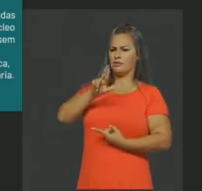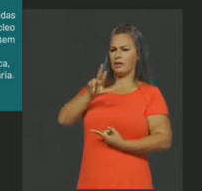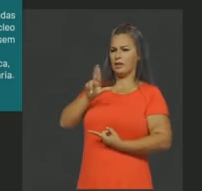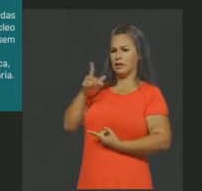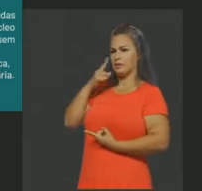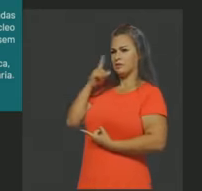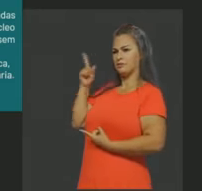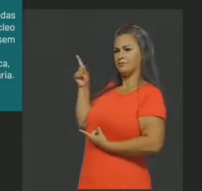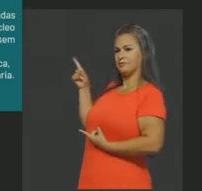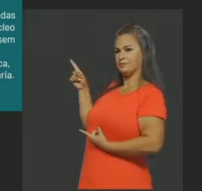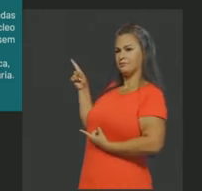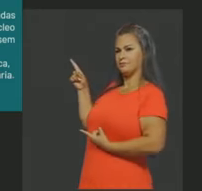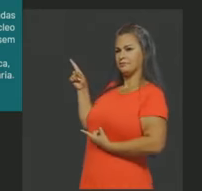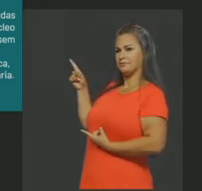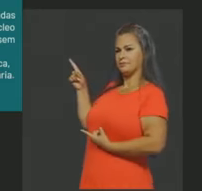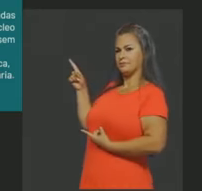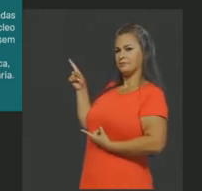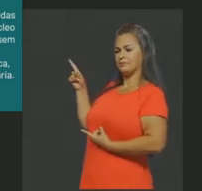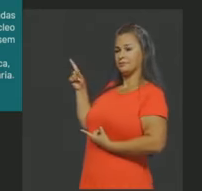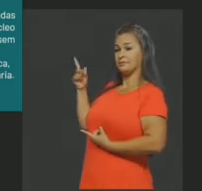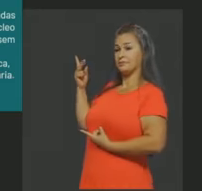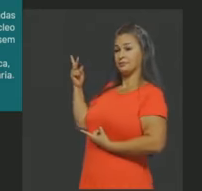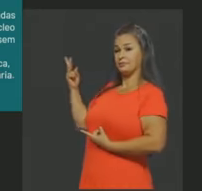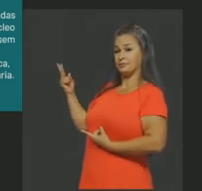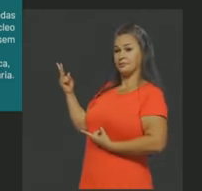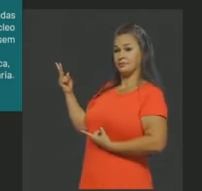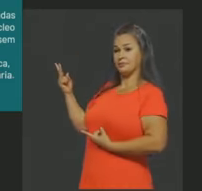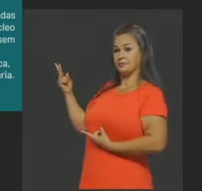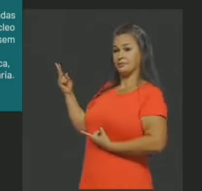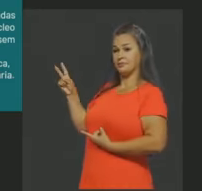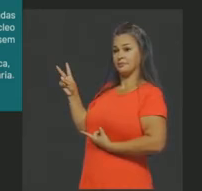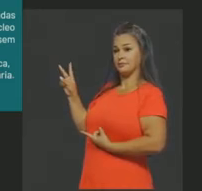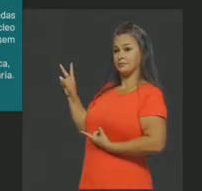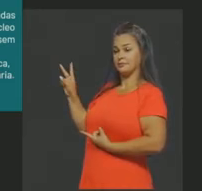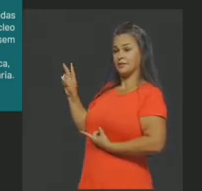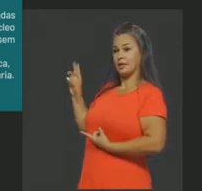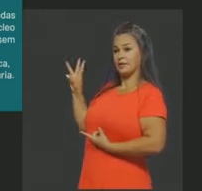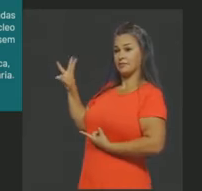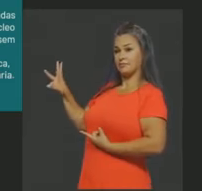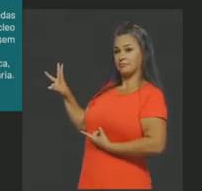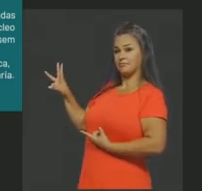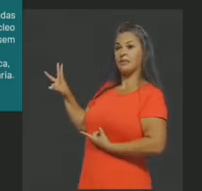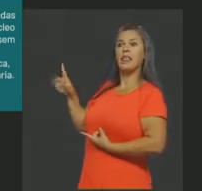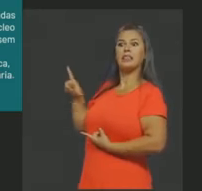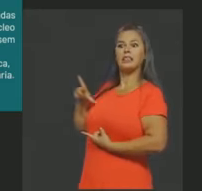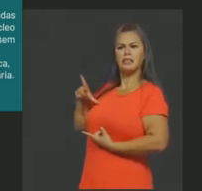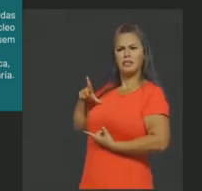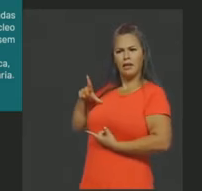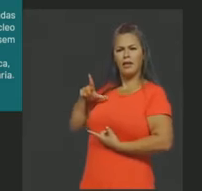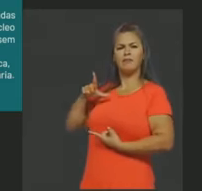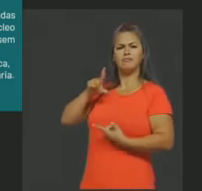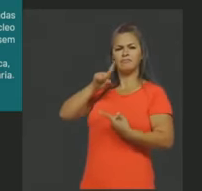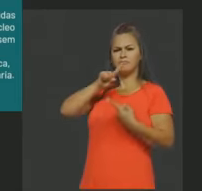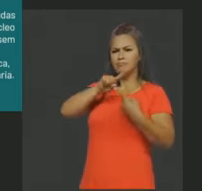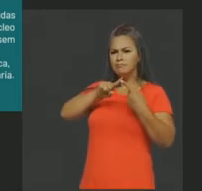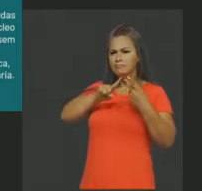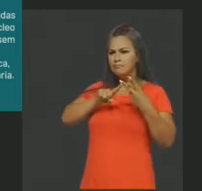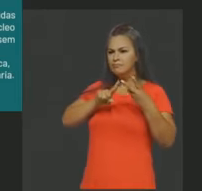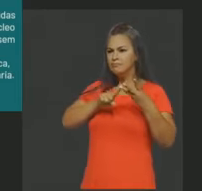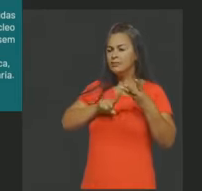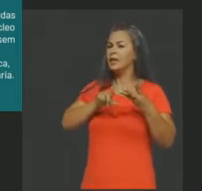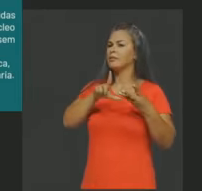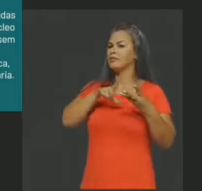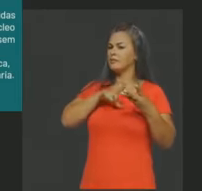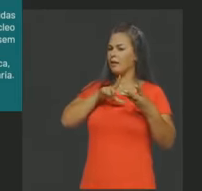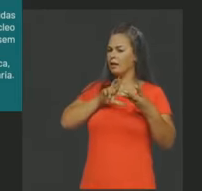tecido estriado cardíaco e o tecido liso. E tem diferença, então, na célula. Olha,